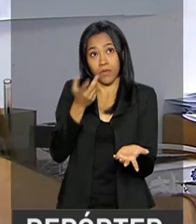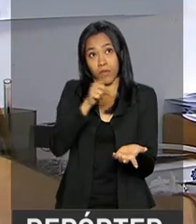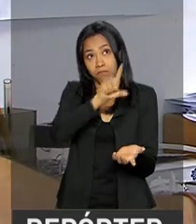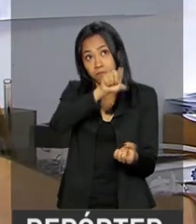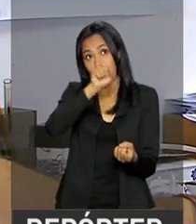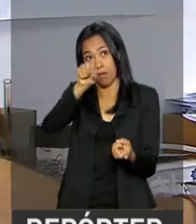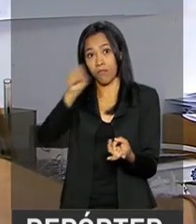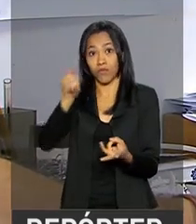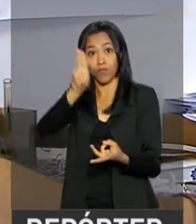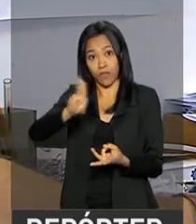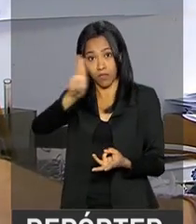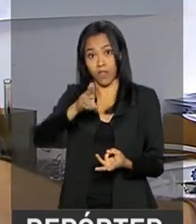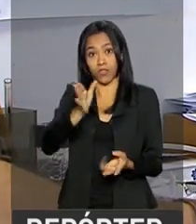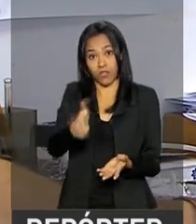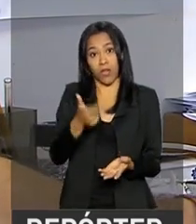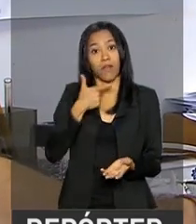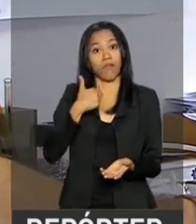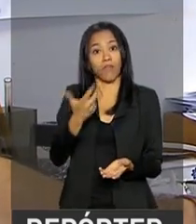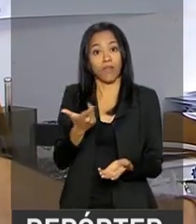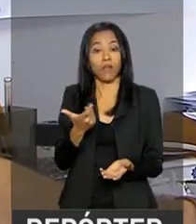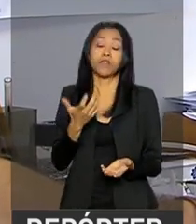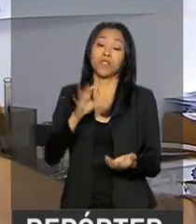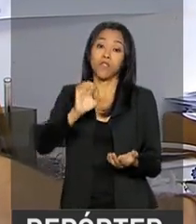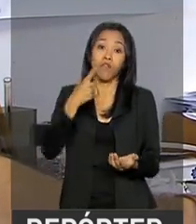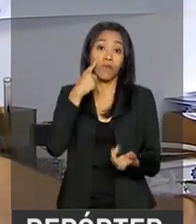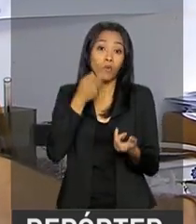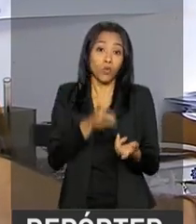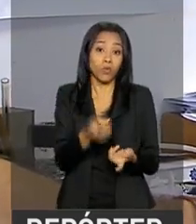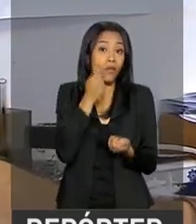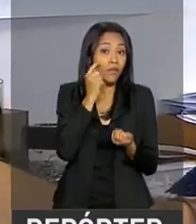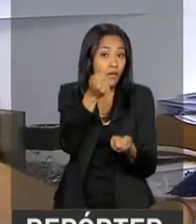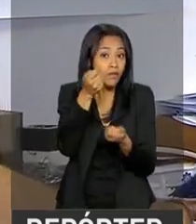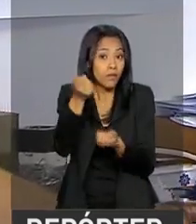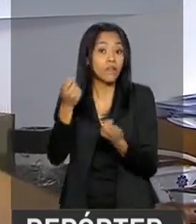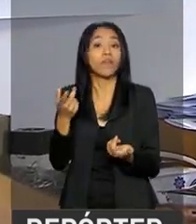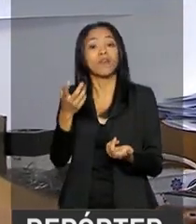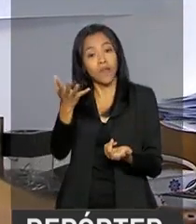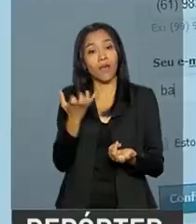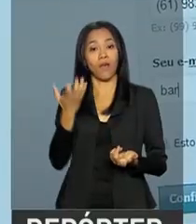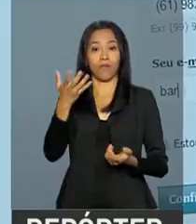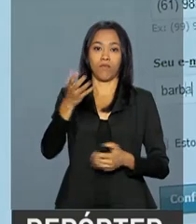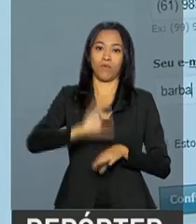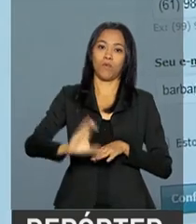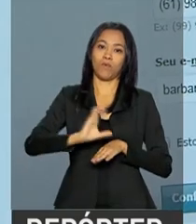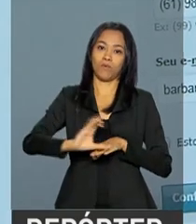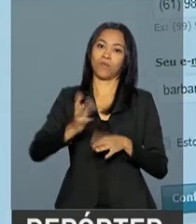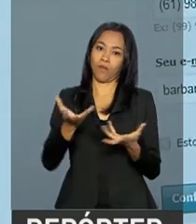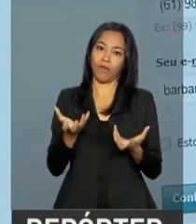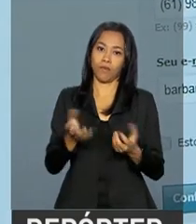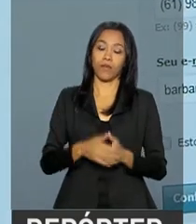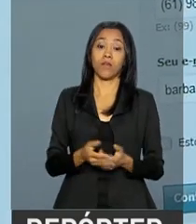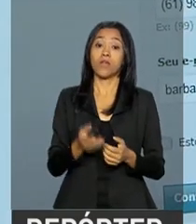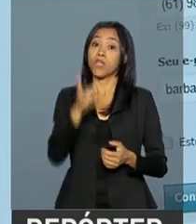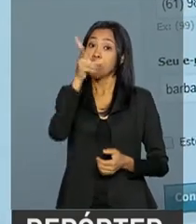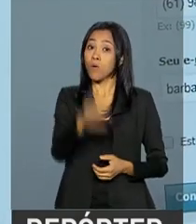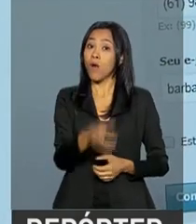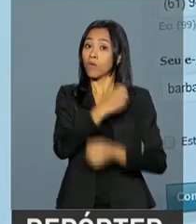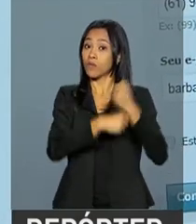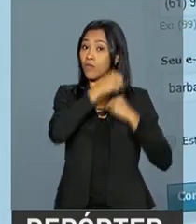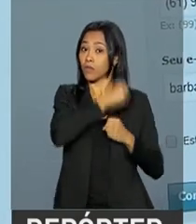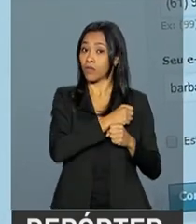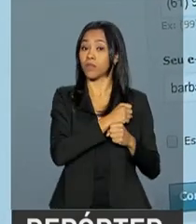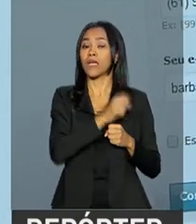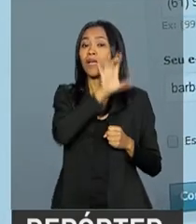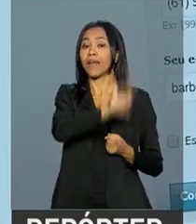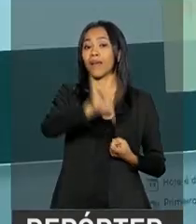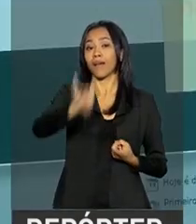pretendo cursar, eu vou continuar tentando, porque eu tenho certeza que é esse curso que eu quero. Como nos anos anteriores, cada candidato